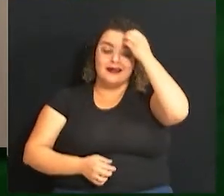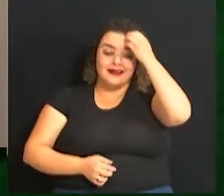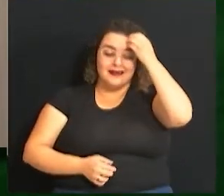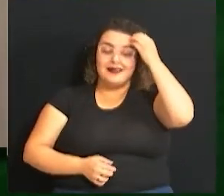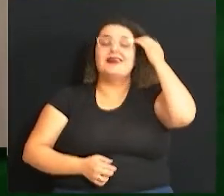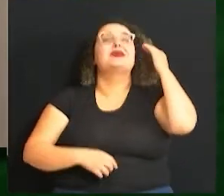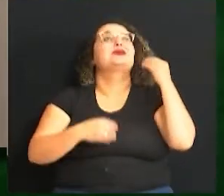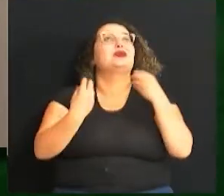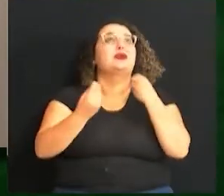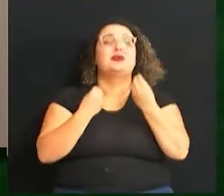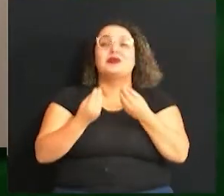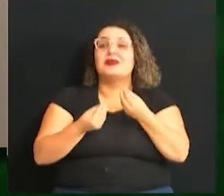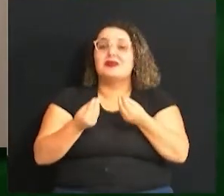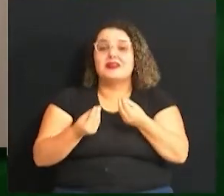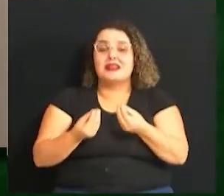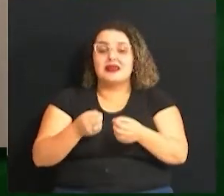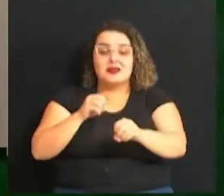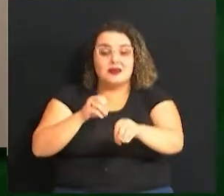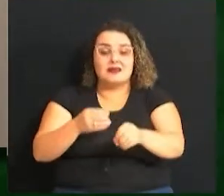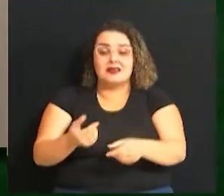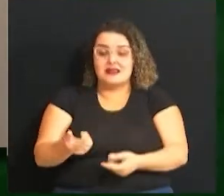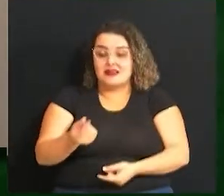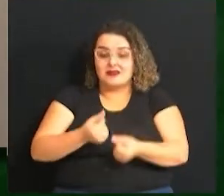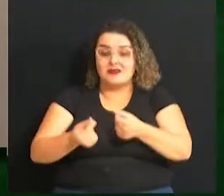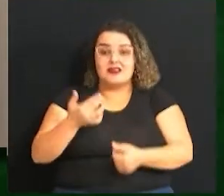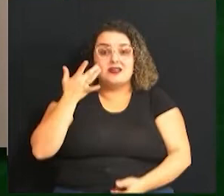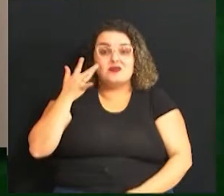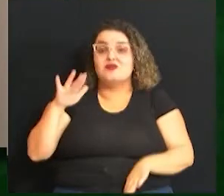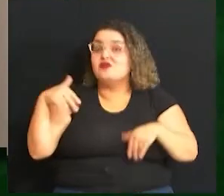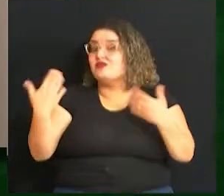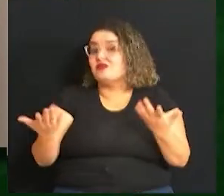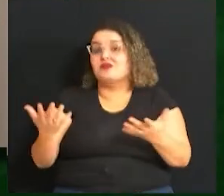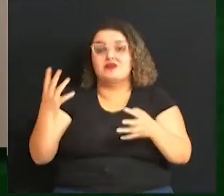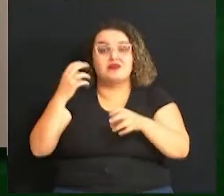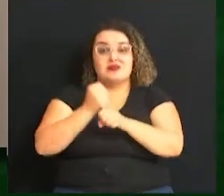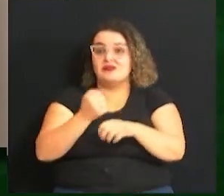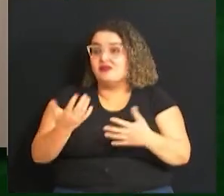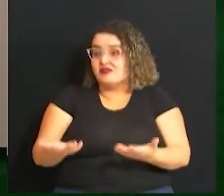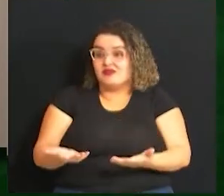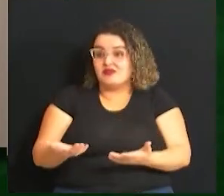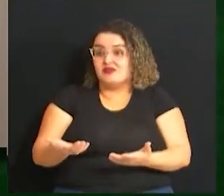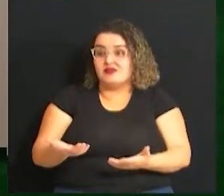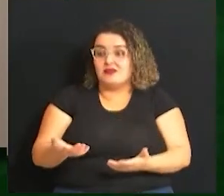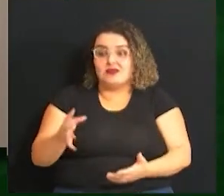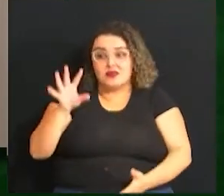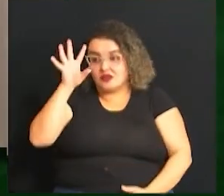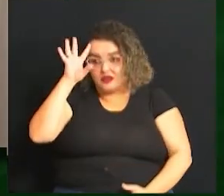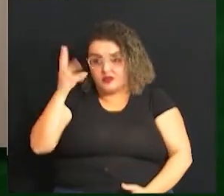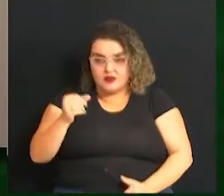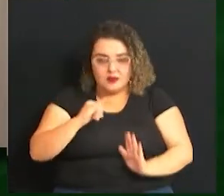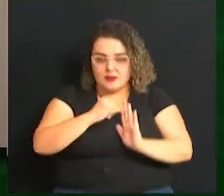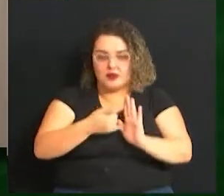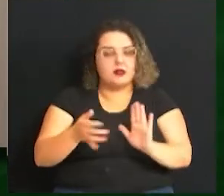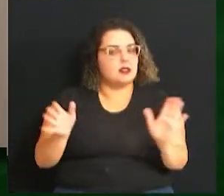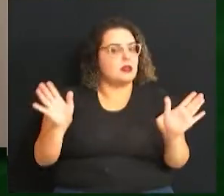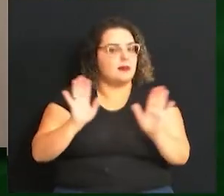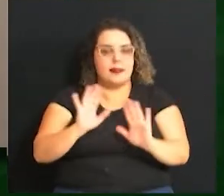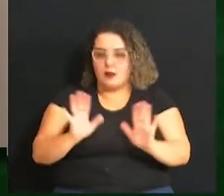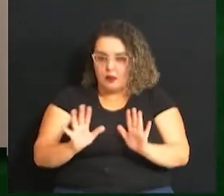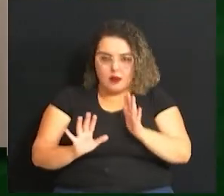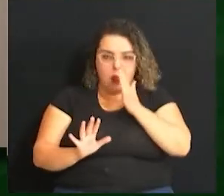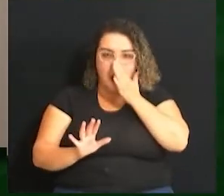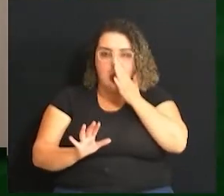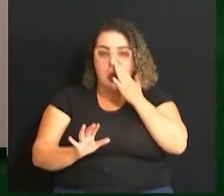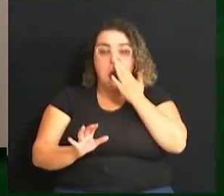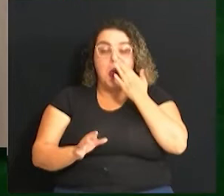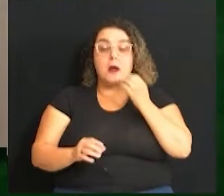que tem a ver, como você vai falar de educação financeira com criança se criança nem sabe fazer conta ainda, não vai compreender juros. Não